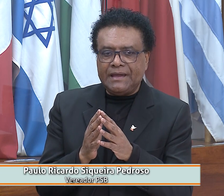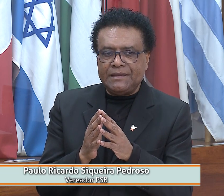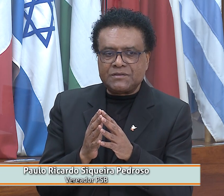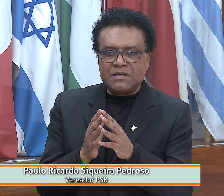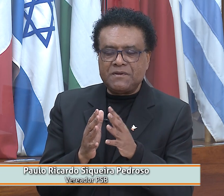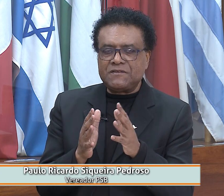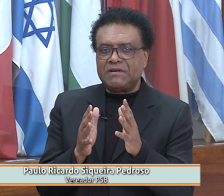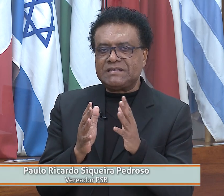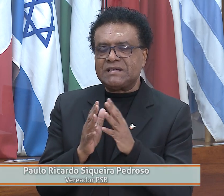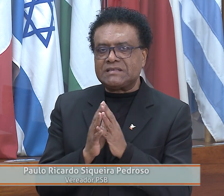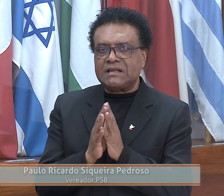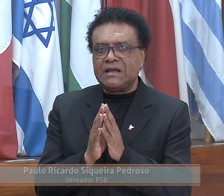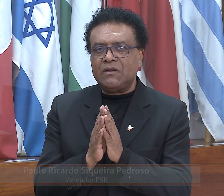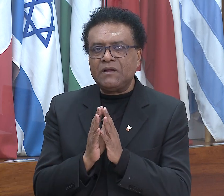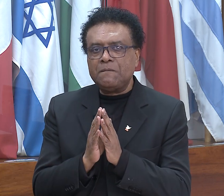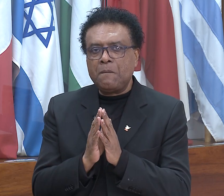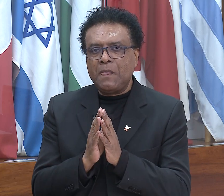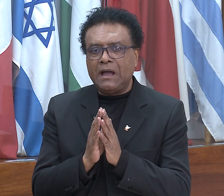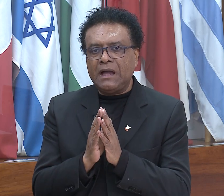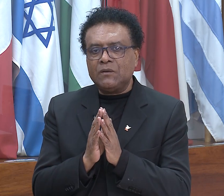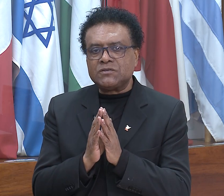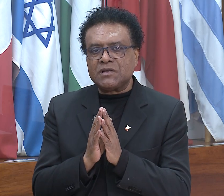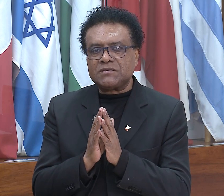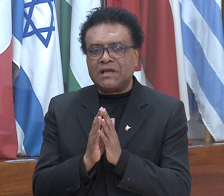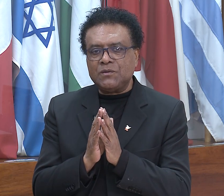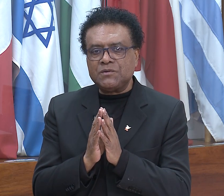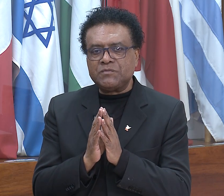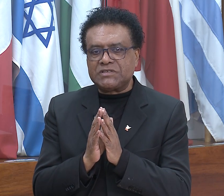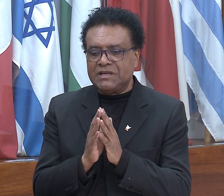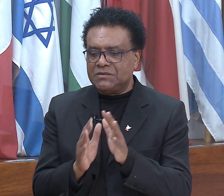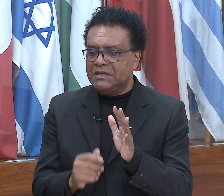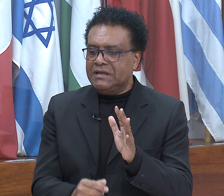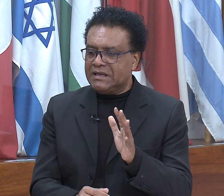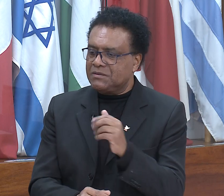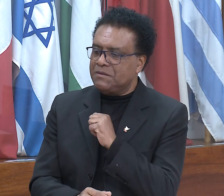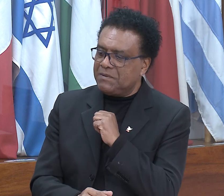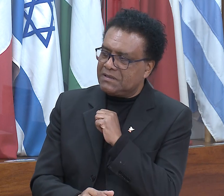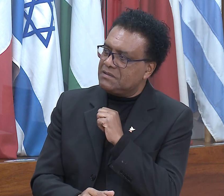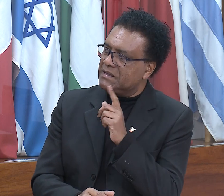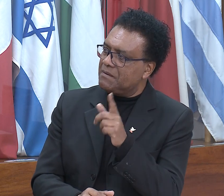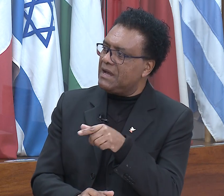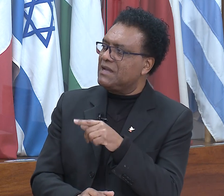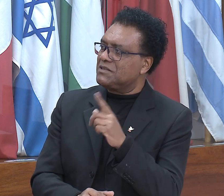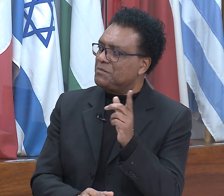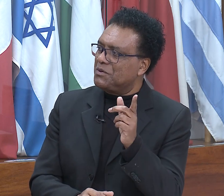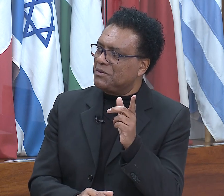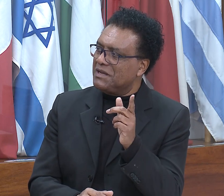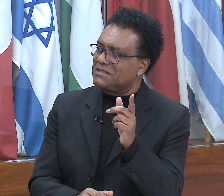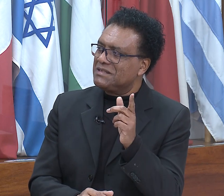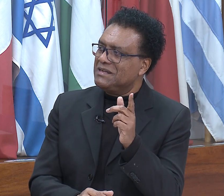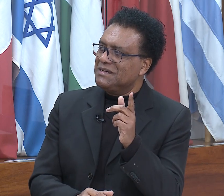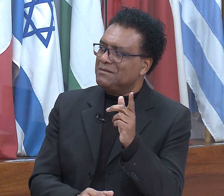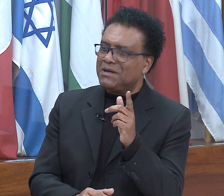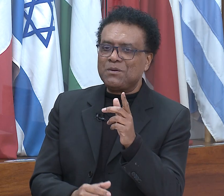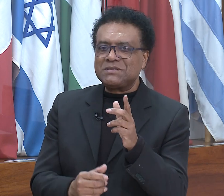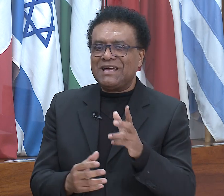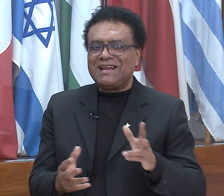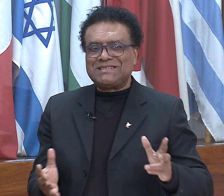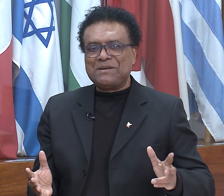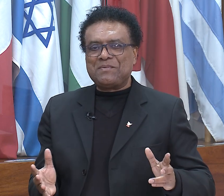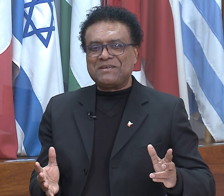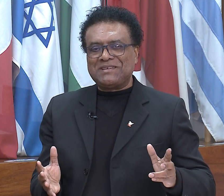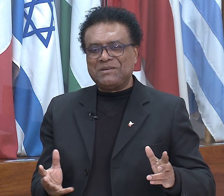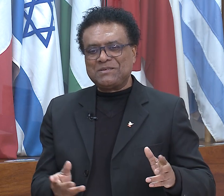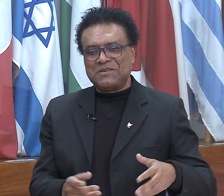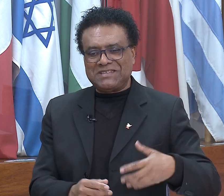eu sempre visualizei na sala de aula os nossos alunos buscando nas Olimpíadas de Matemática de português uma